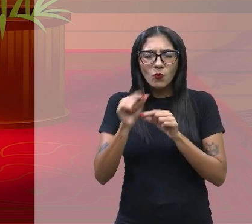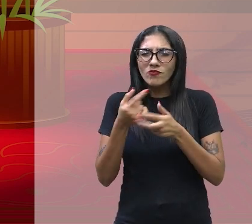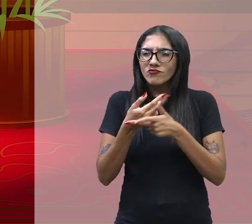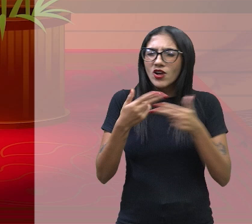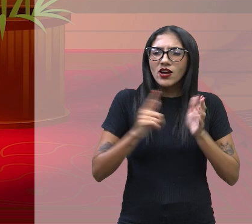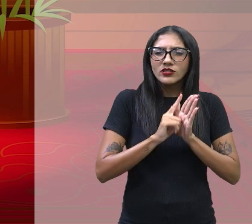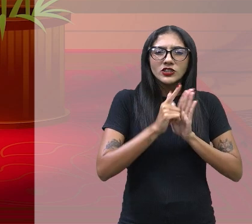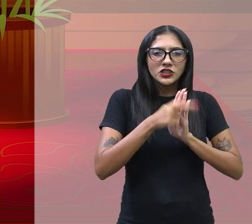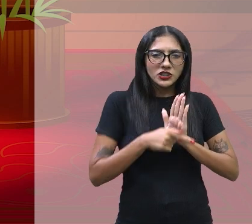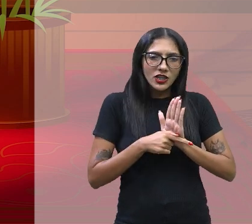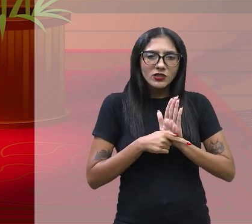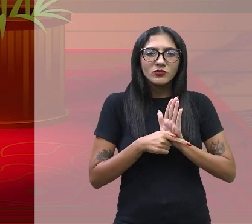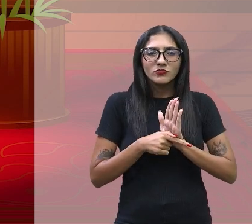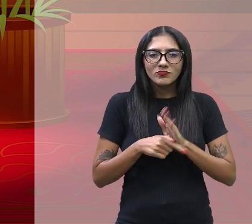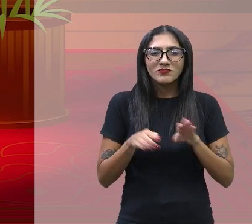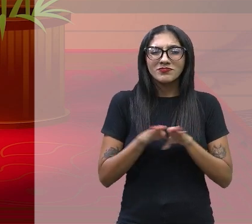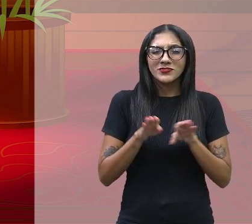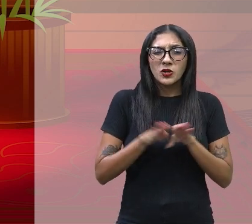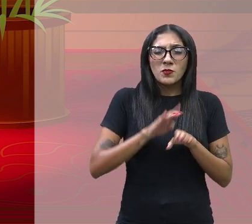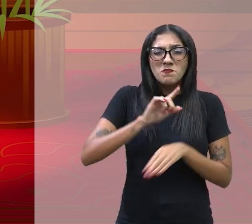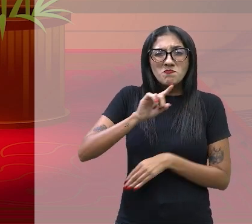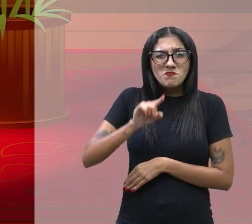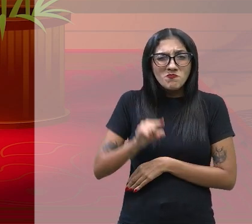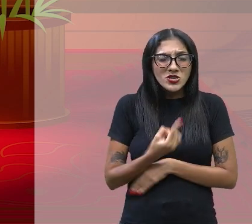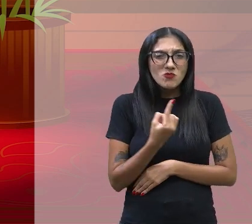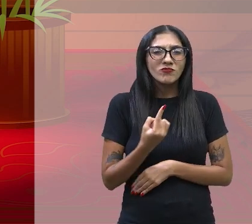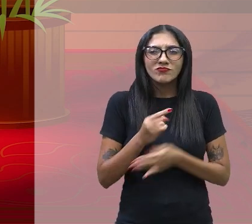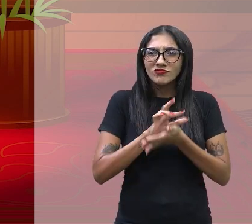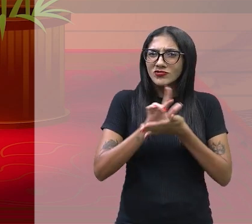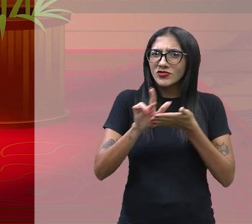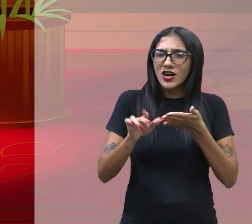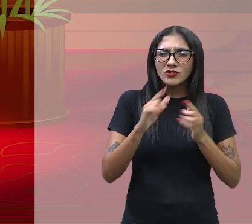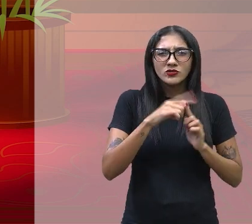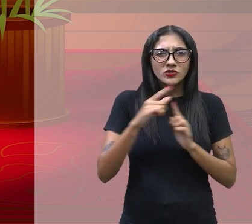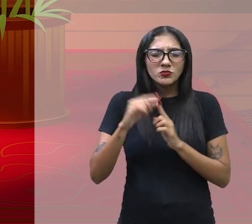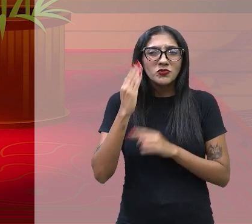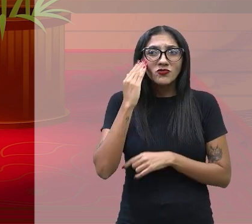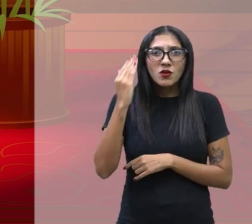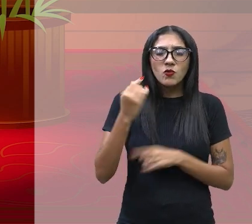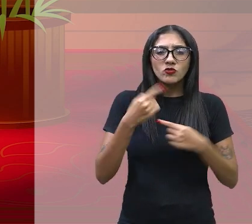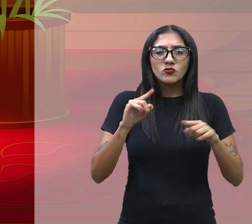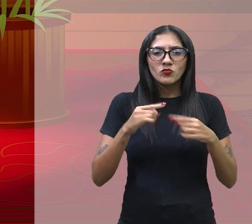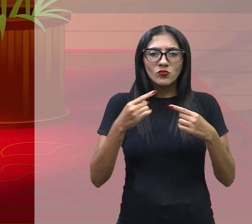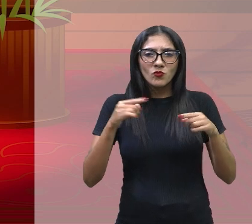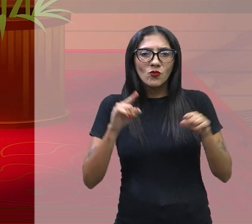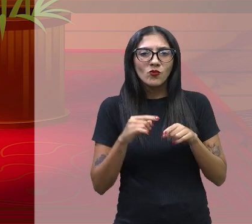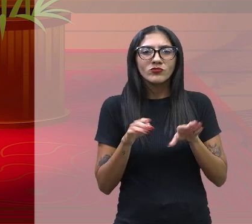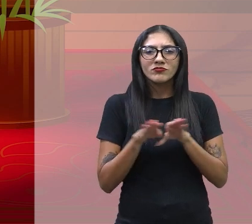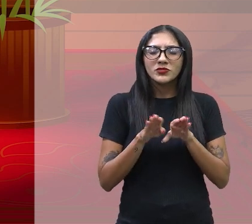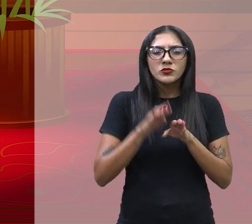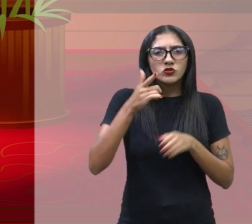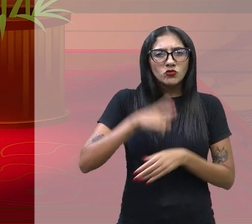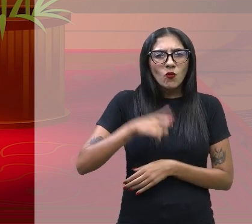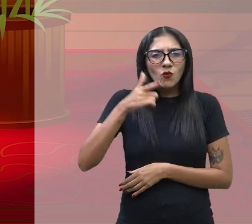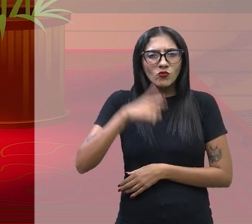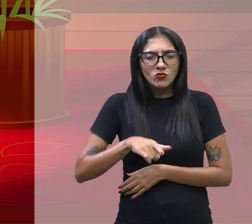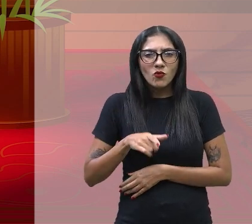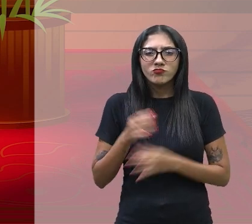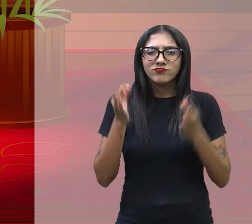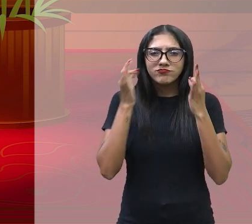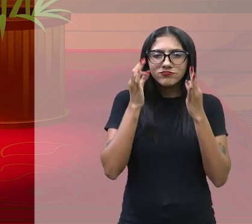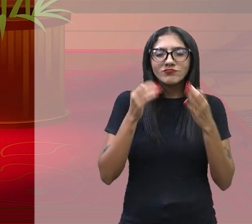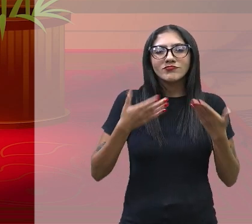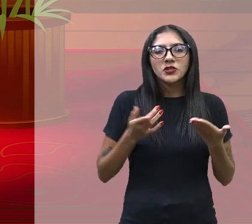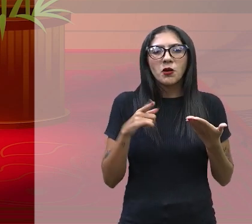de 1,5 mil artistas e foram citadas mais de 4 mil vezes. Desse